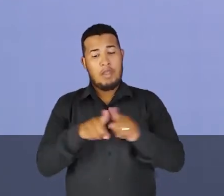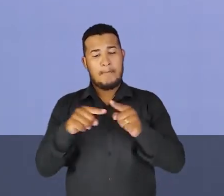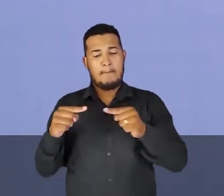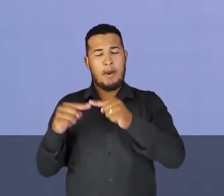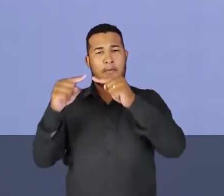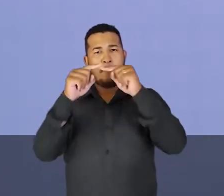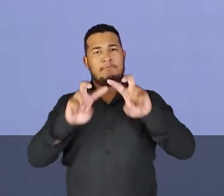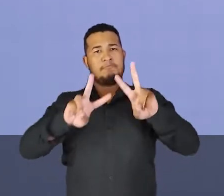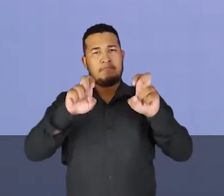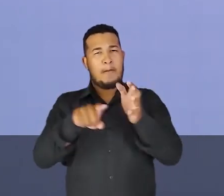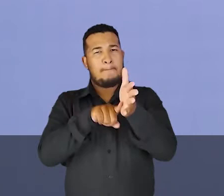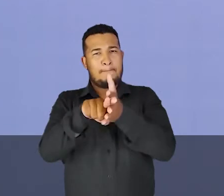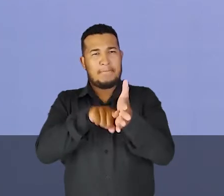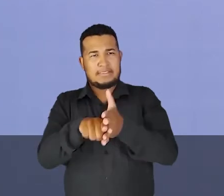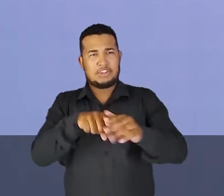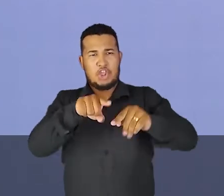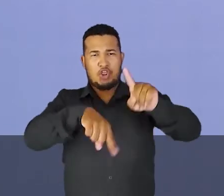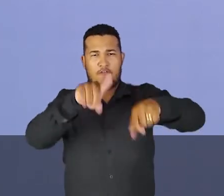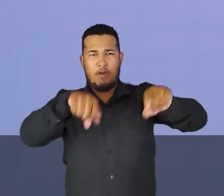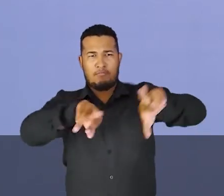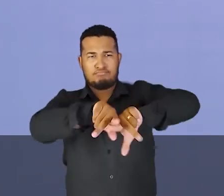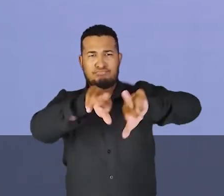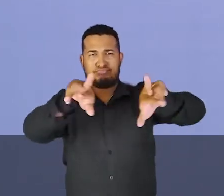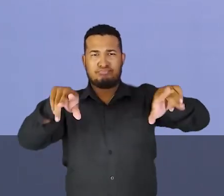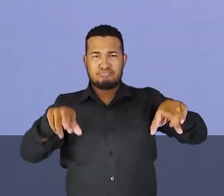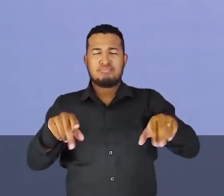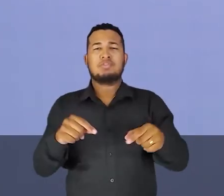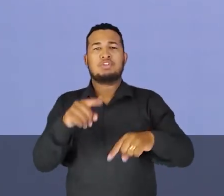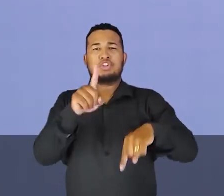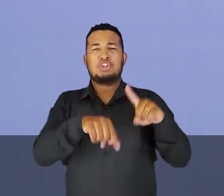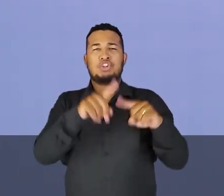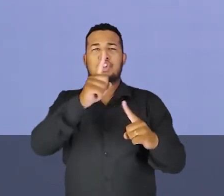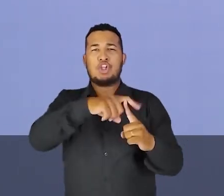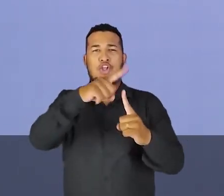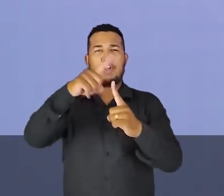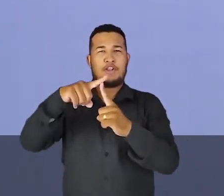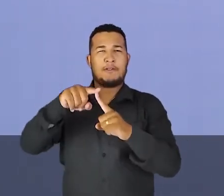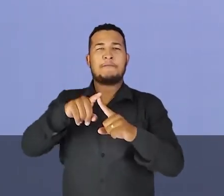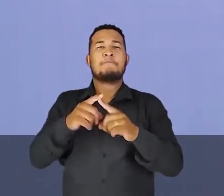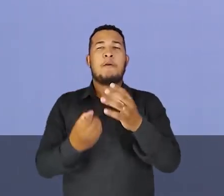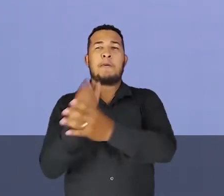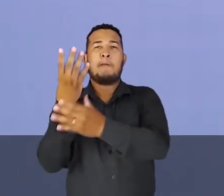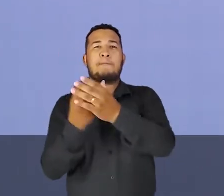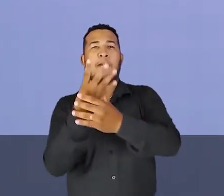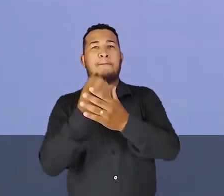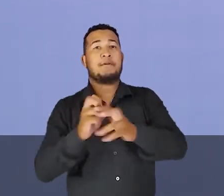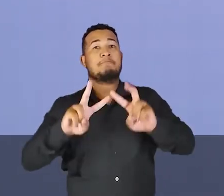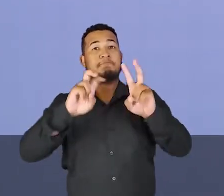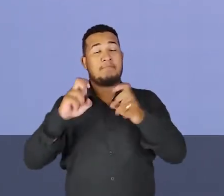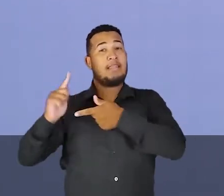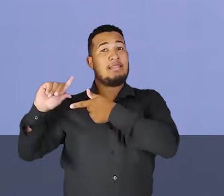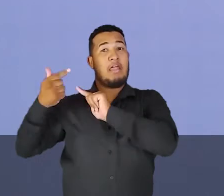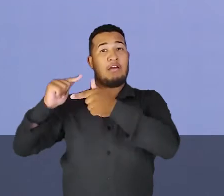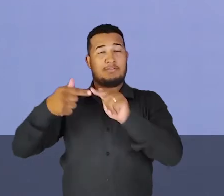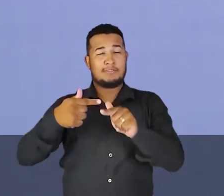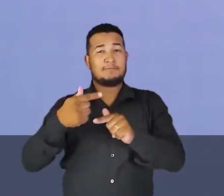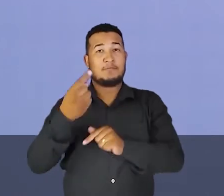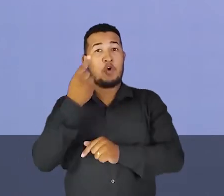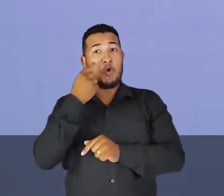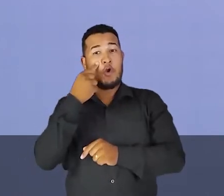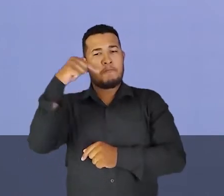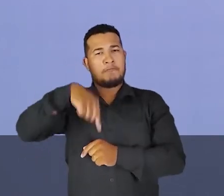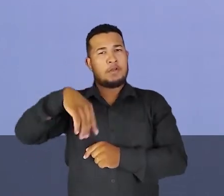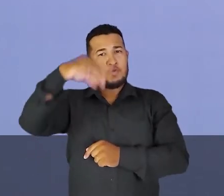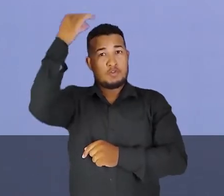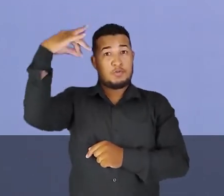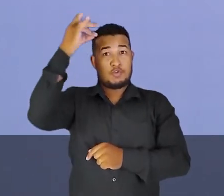de pesquisas de diferentes instrumentos, né, de instrumentos de diferentes origens da tradição, a gente tem aqui no Espírito Santo, no